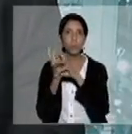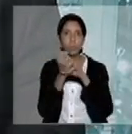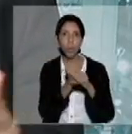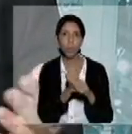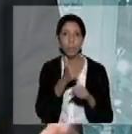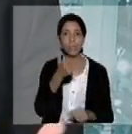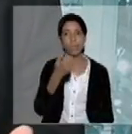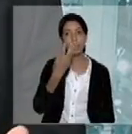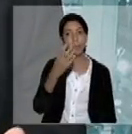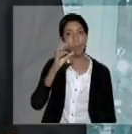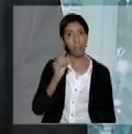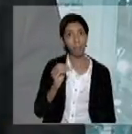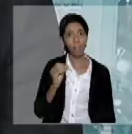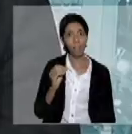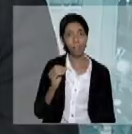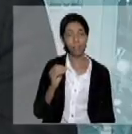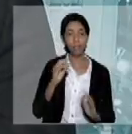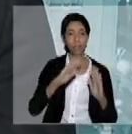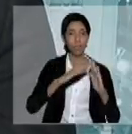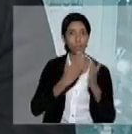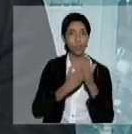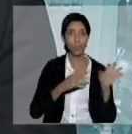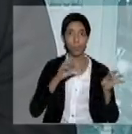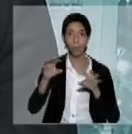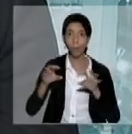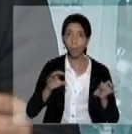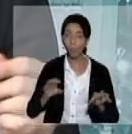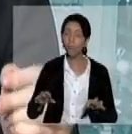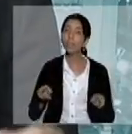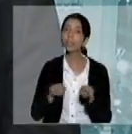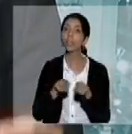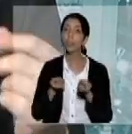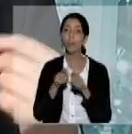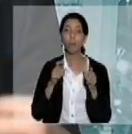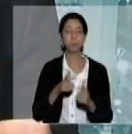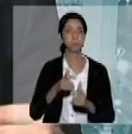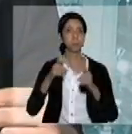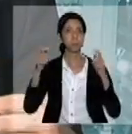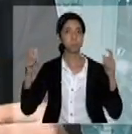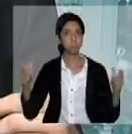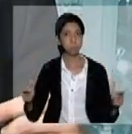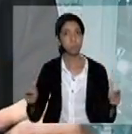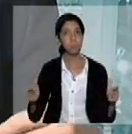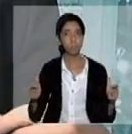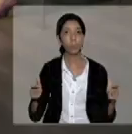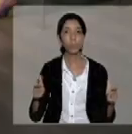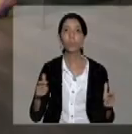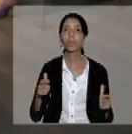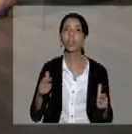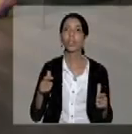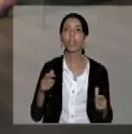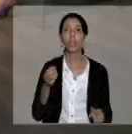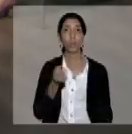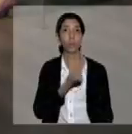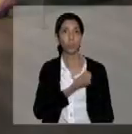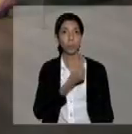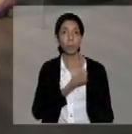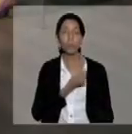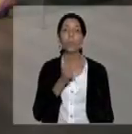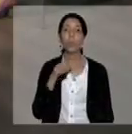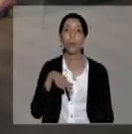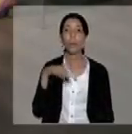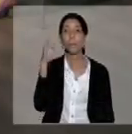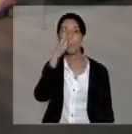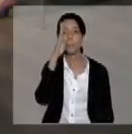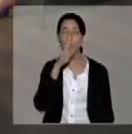deputado colocou, de 140 unidades, a gente chega a 644, e a expansão que aconteceu, posso dizer que... Esses números são de Brasil, né,